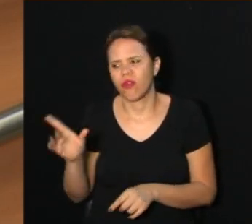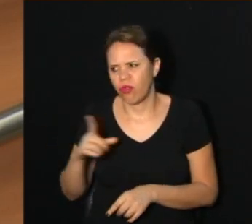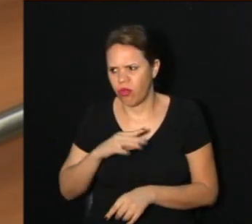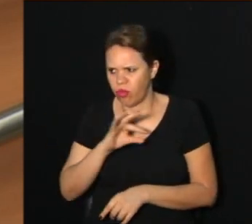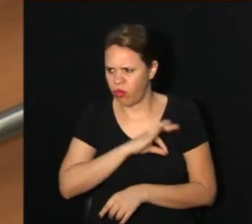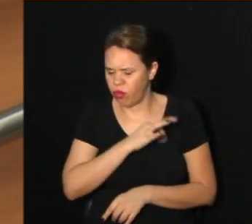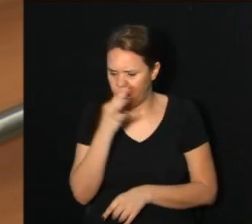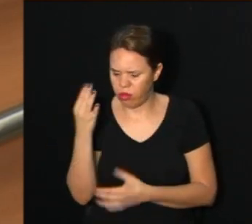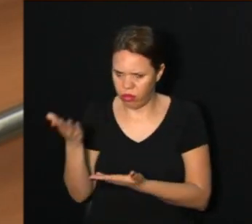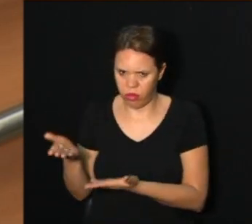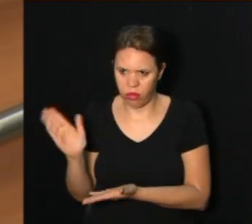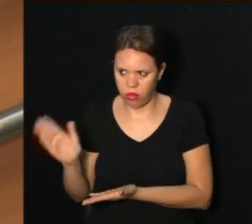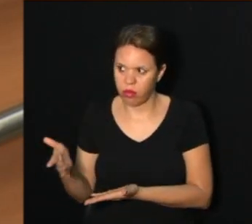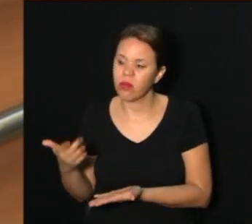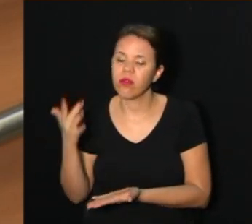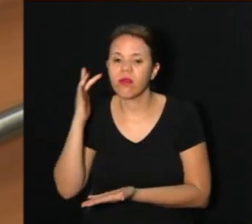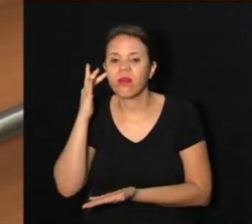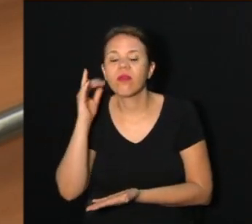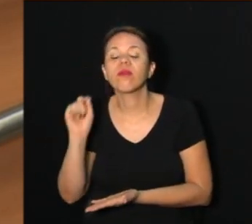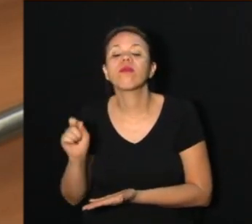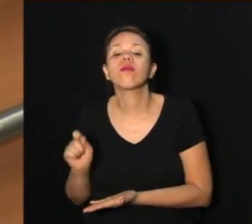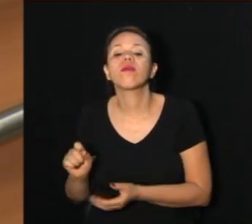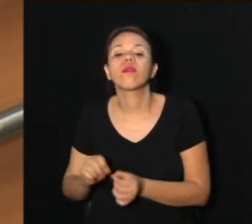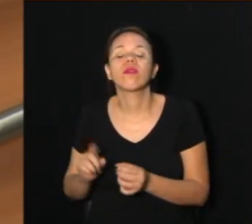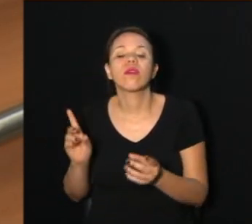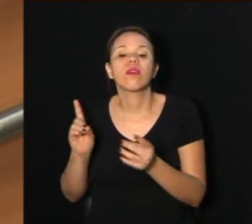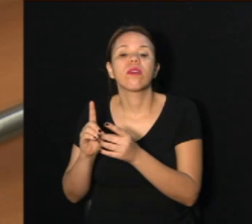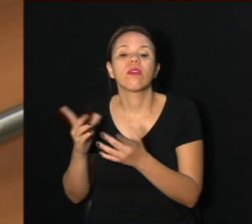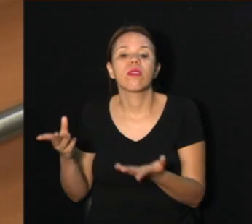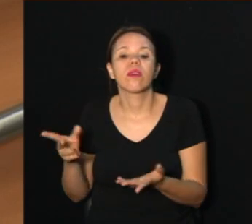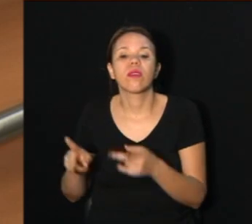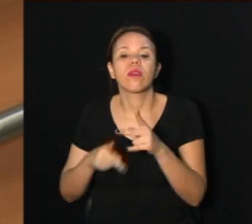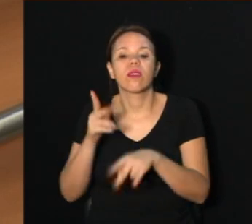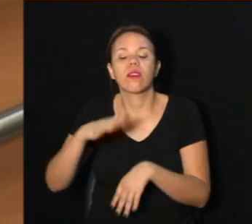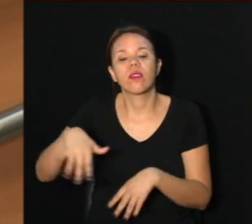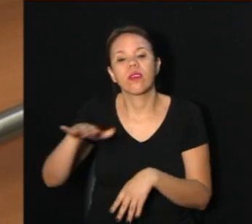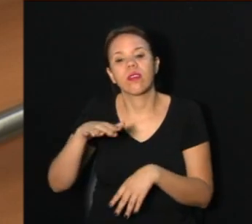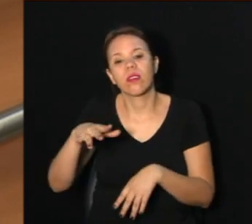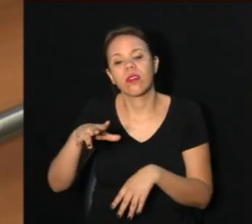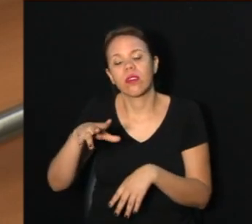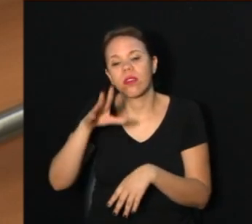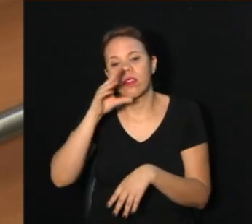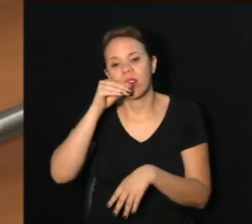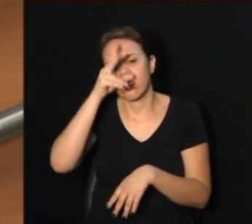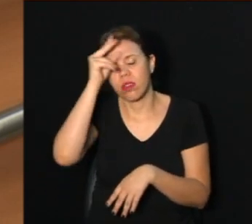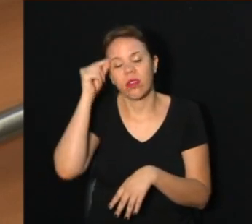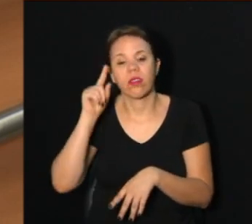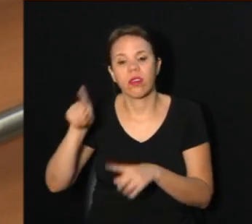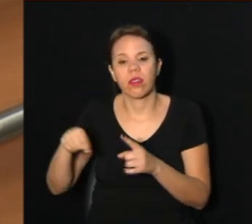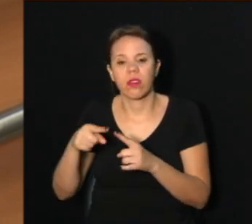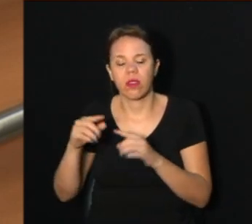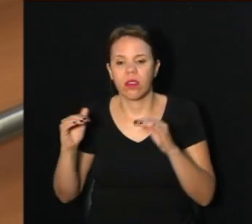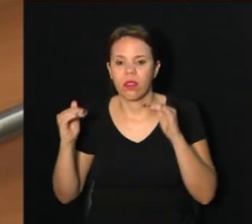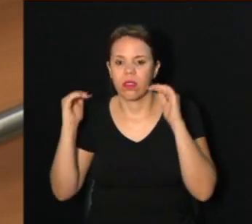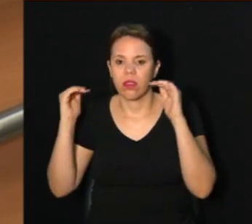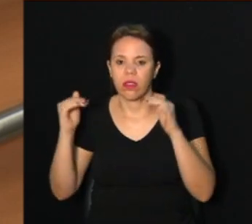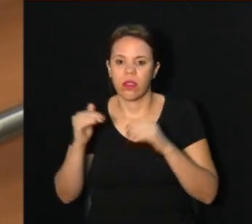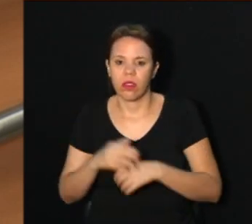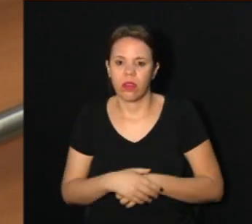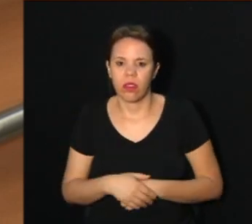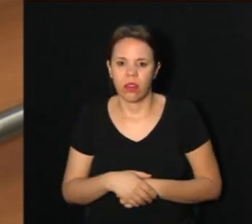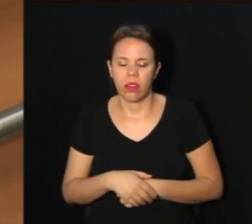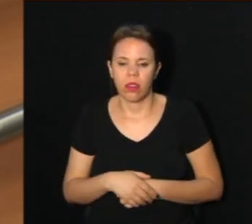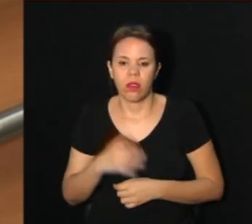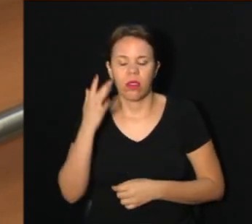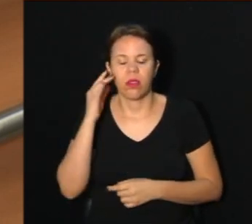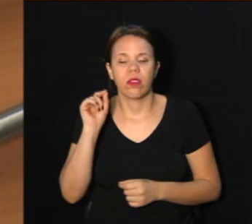salário, e eu acho que quem presta serviço à população num cargo público é uma missão acima de tudo, e eu acho que